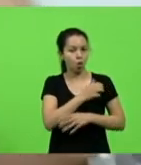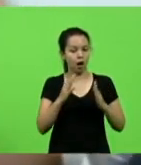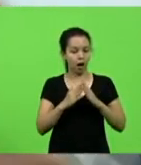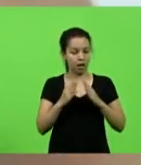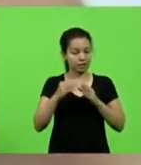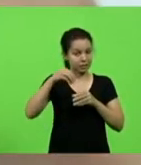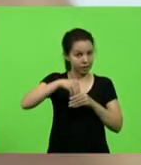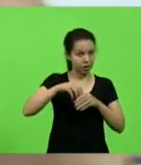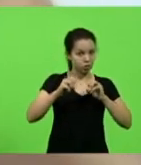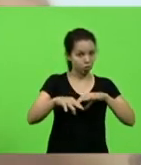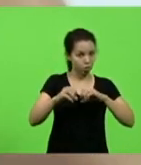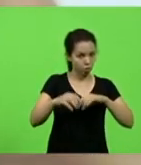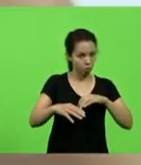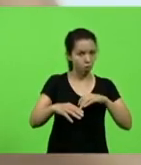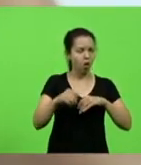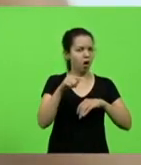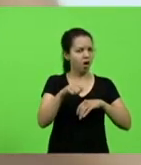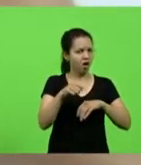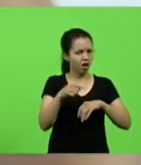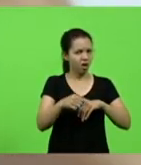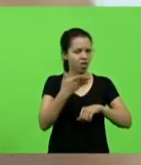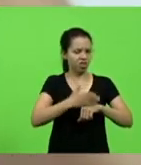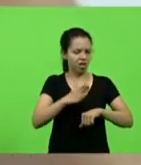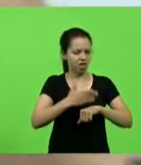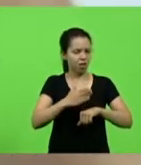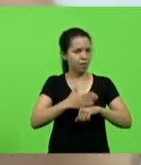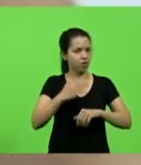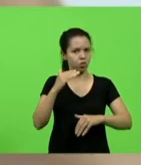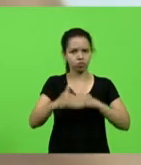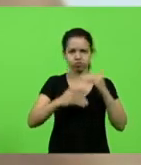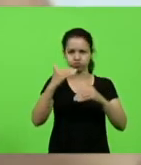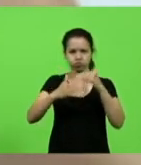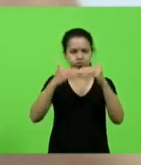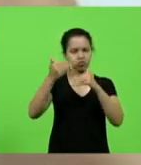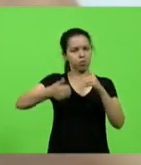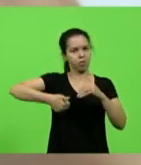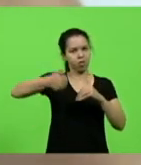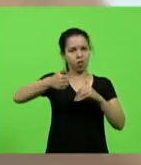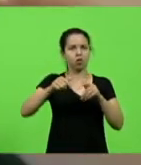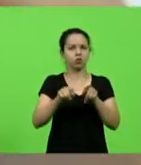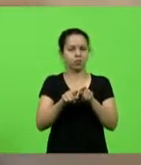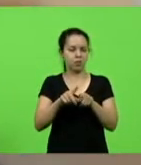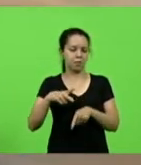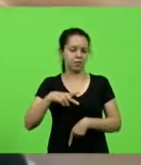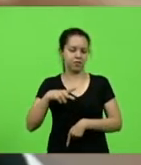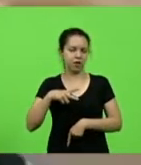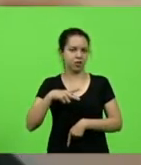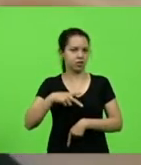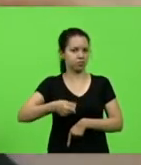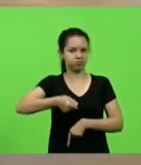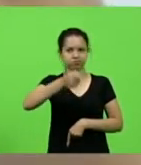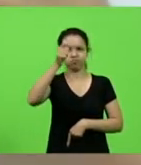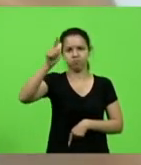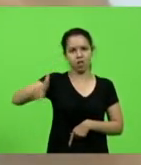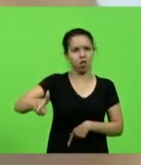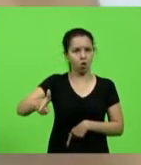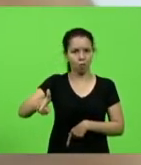escolar bem superior aos demais alunos, inclusive de iniciativa privada, o que não tira o mérito da